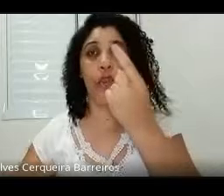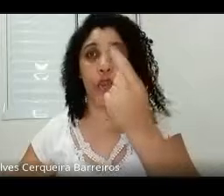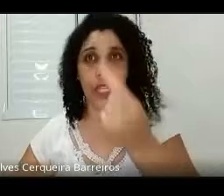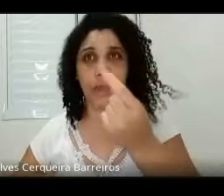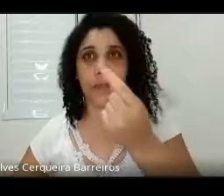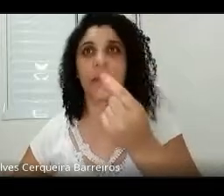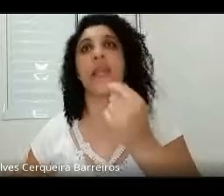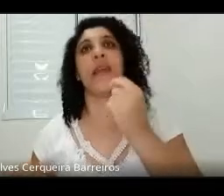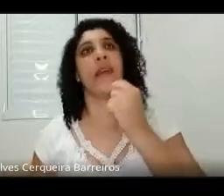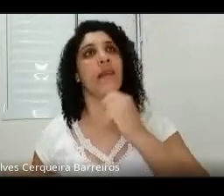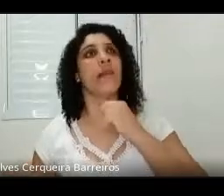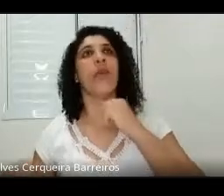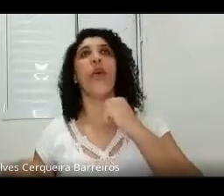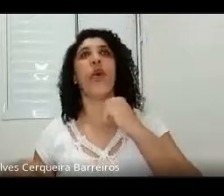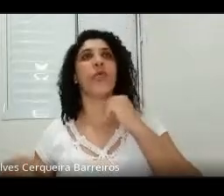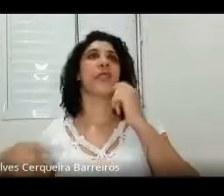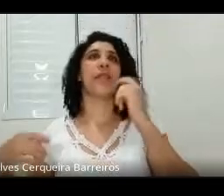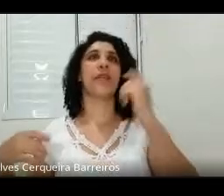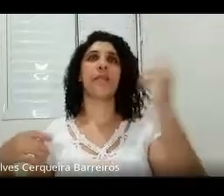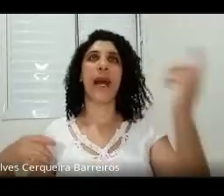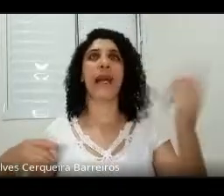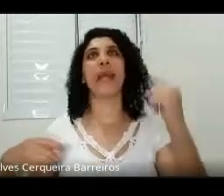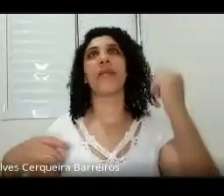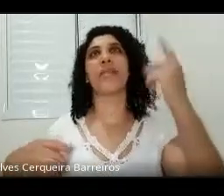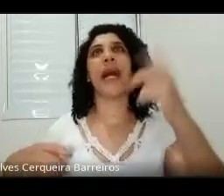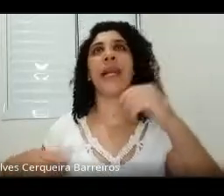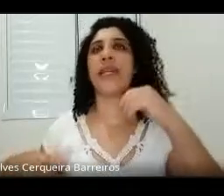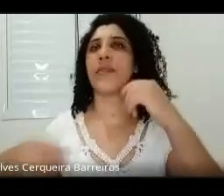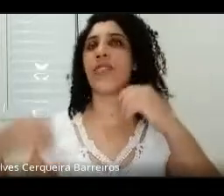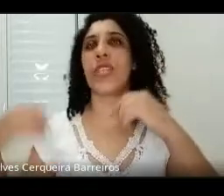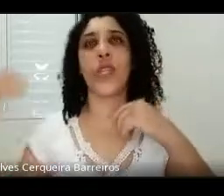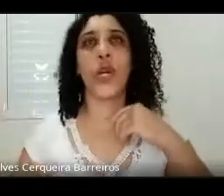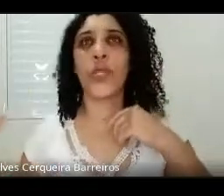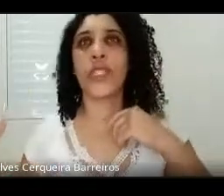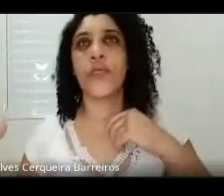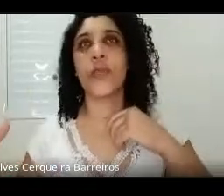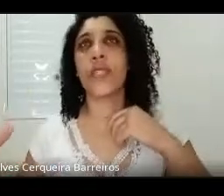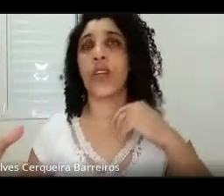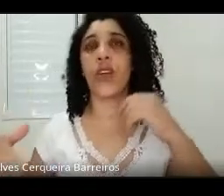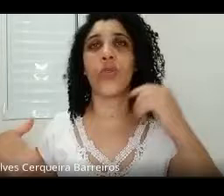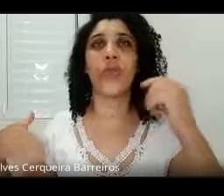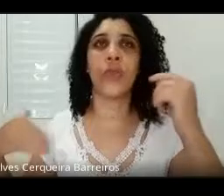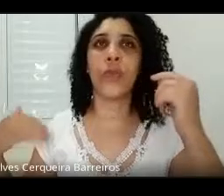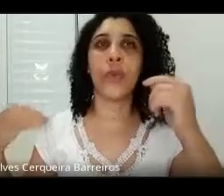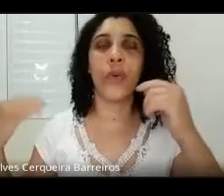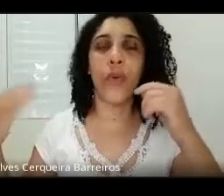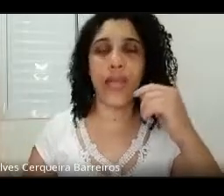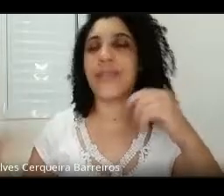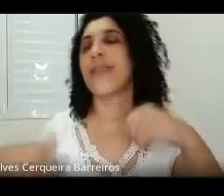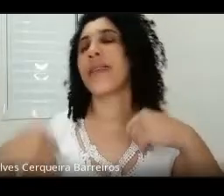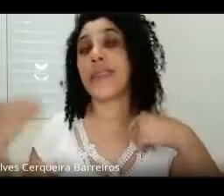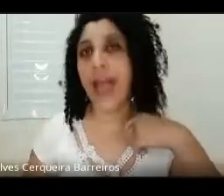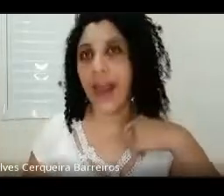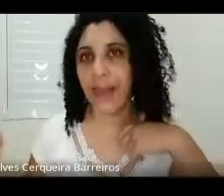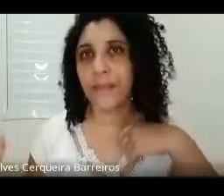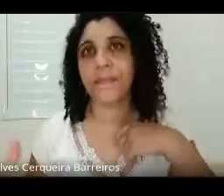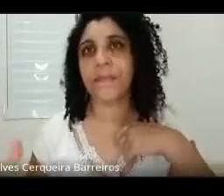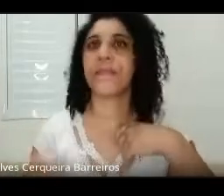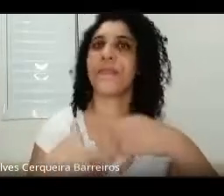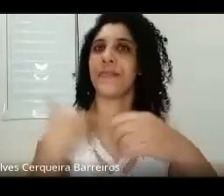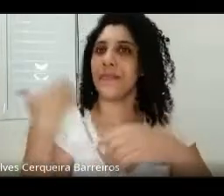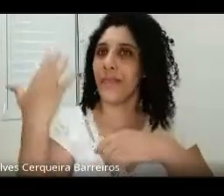um fonema. Ou se mala, bala, eu já troco esse fonema e já coloco o S,